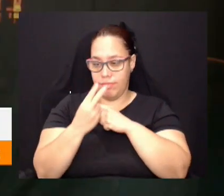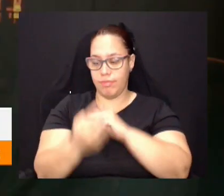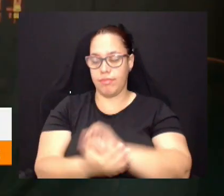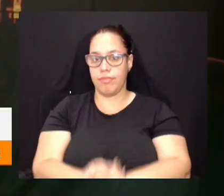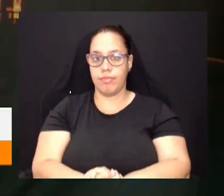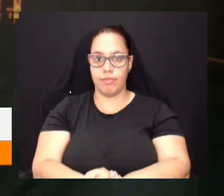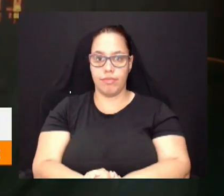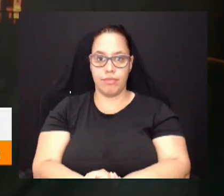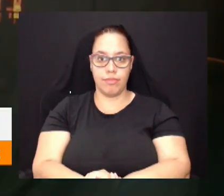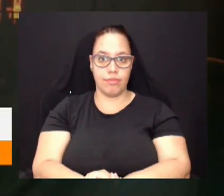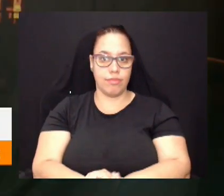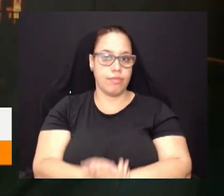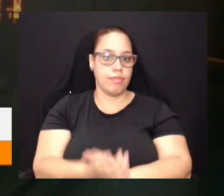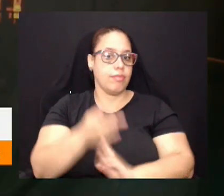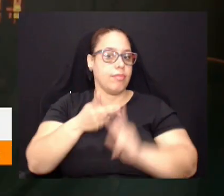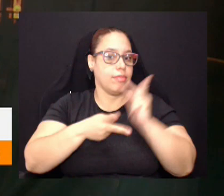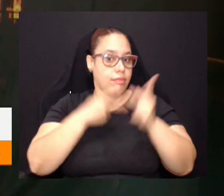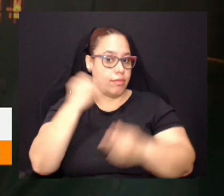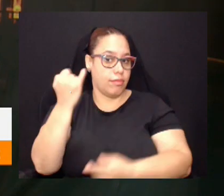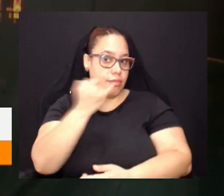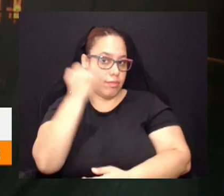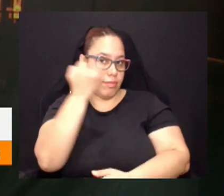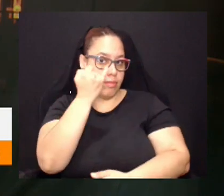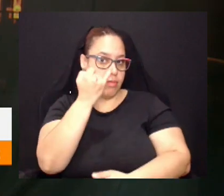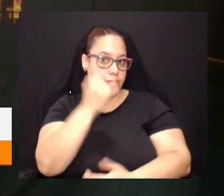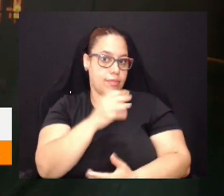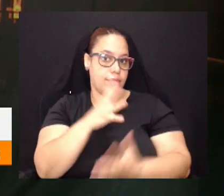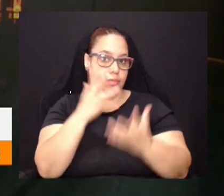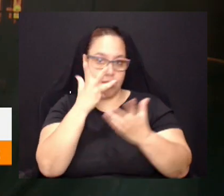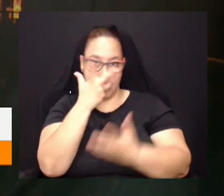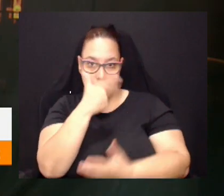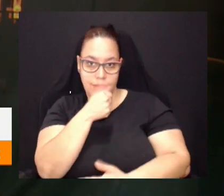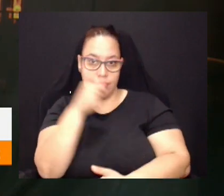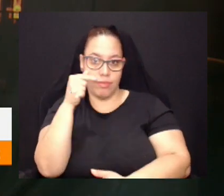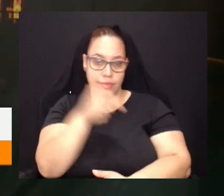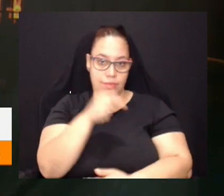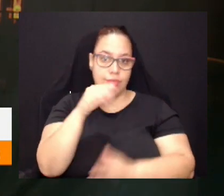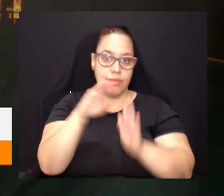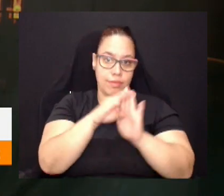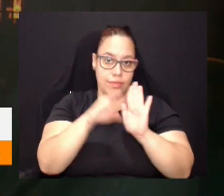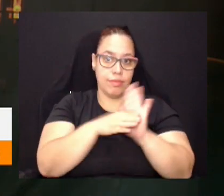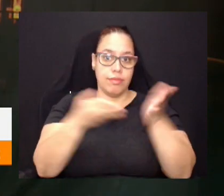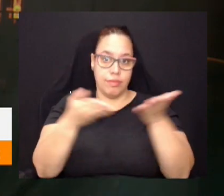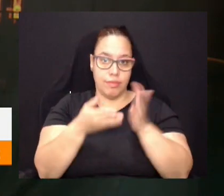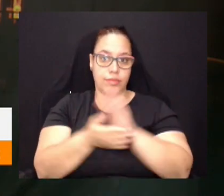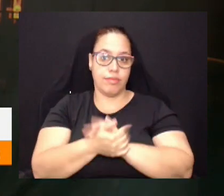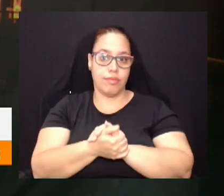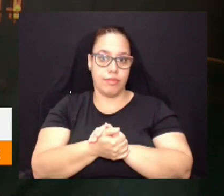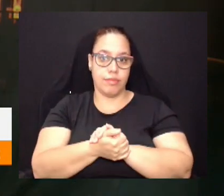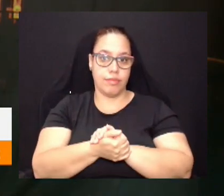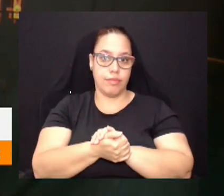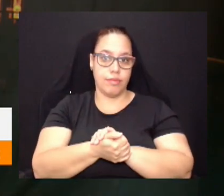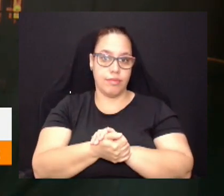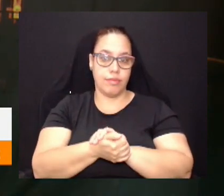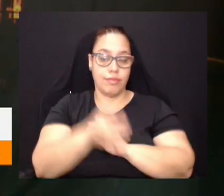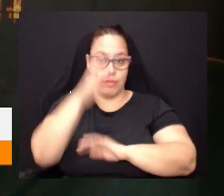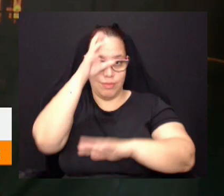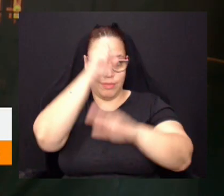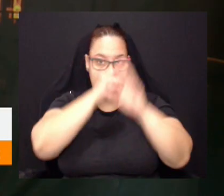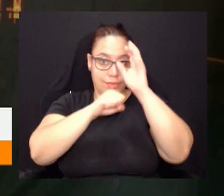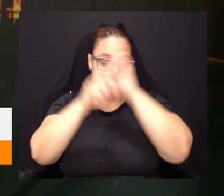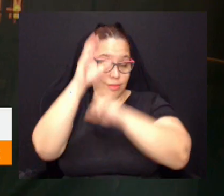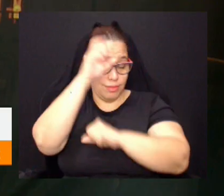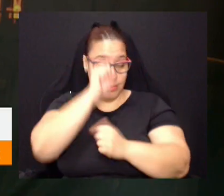Quanta fala importante, quanta fala linda aqui no programa de hoje, que a gente vai aprendendo, né? Aprendendo